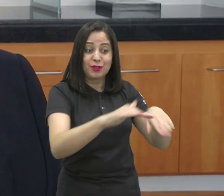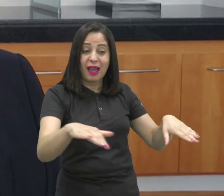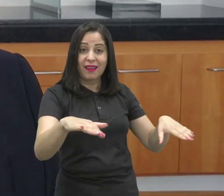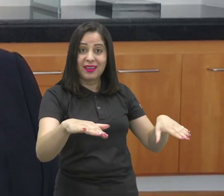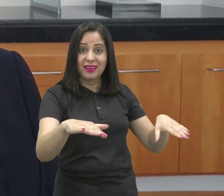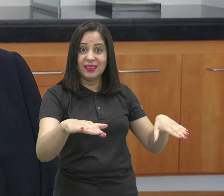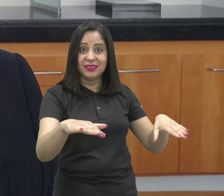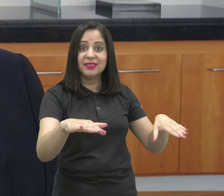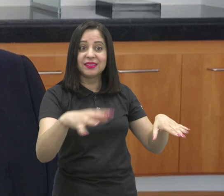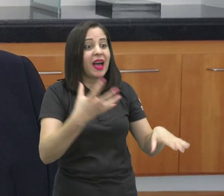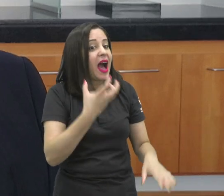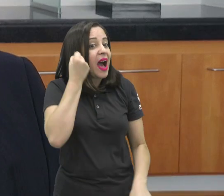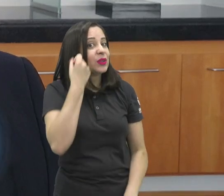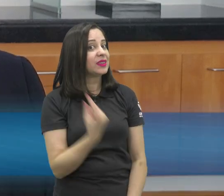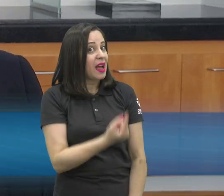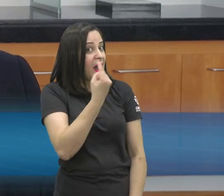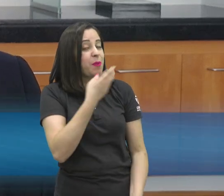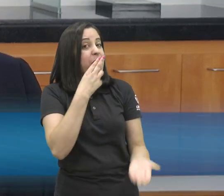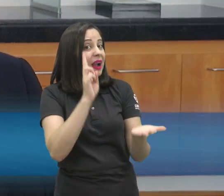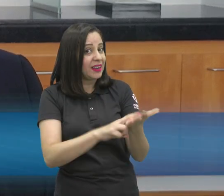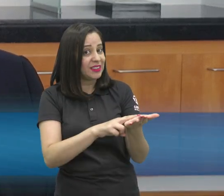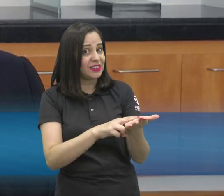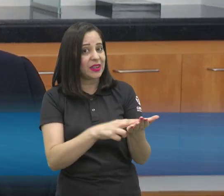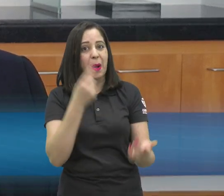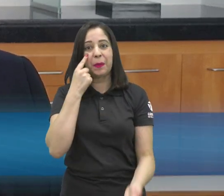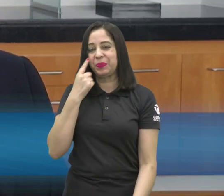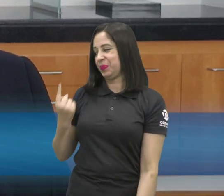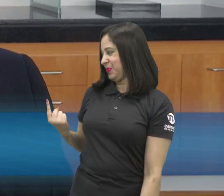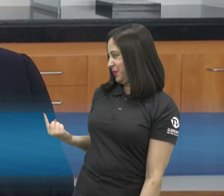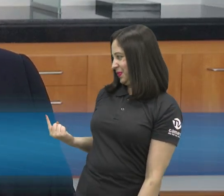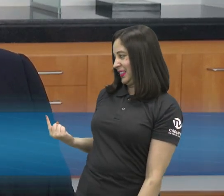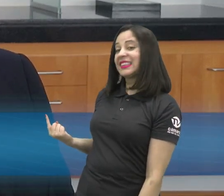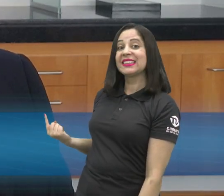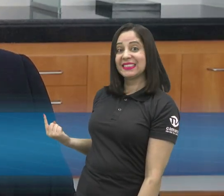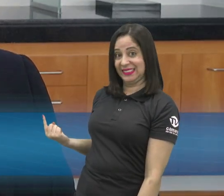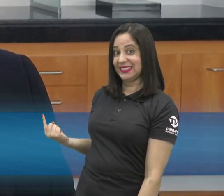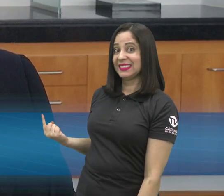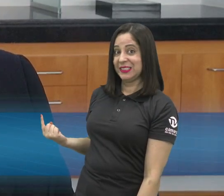adotando uma ou mais cartinhas no nosso blog. O blog é